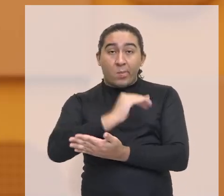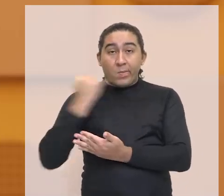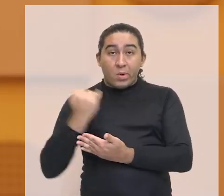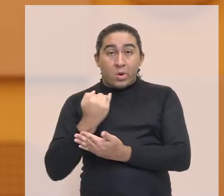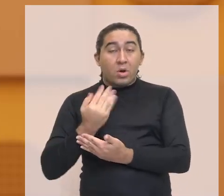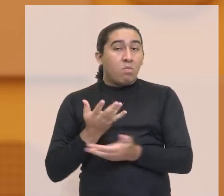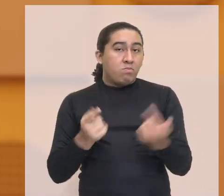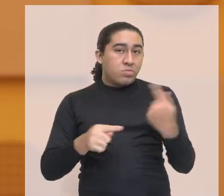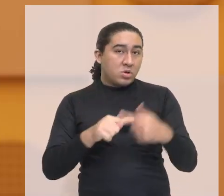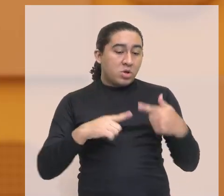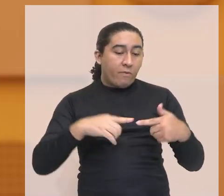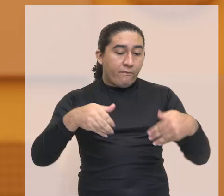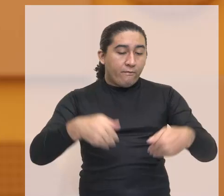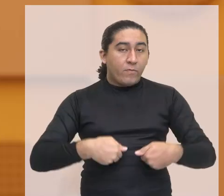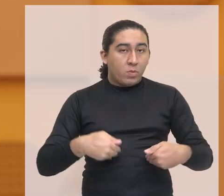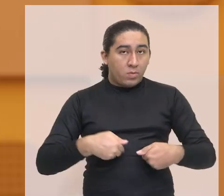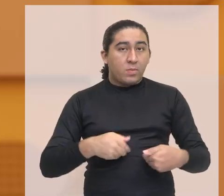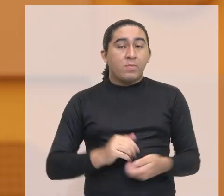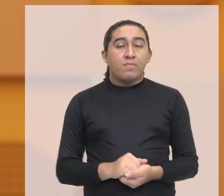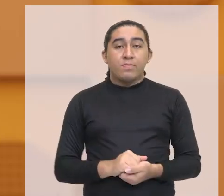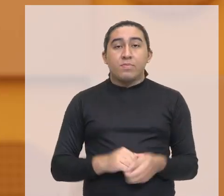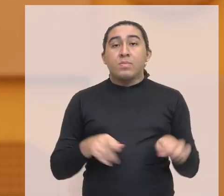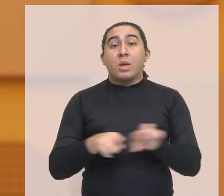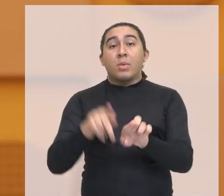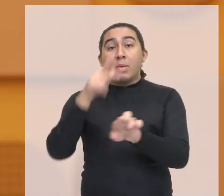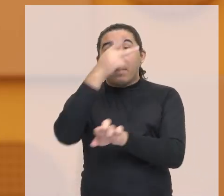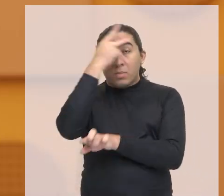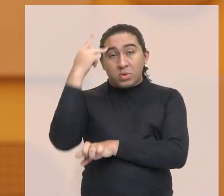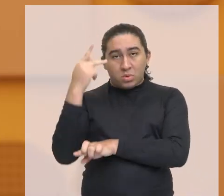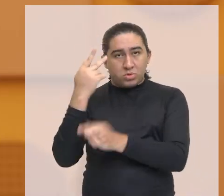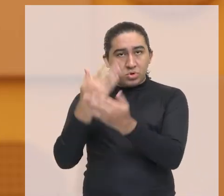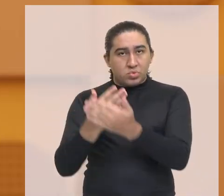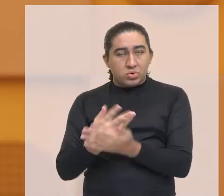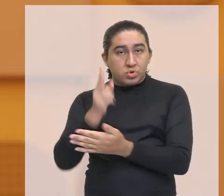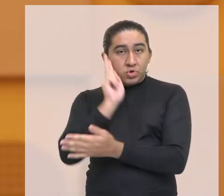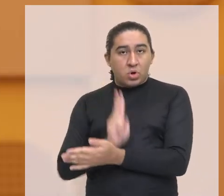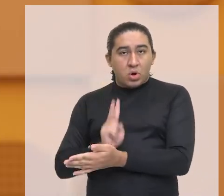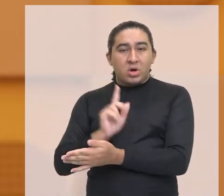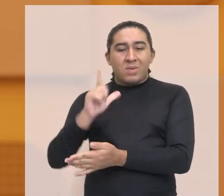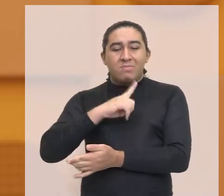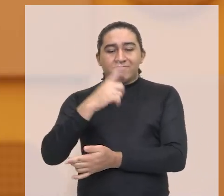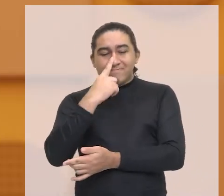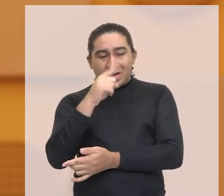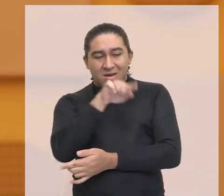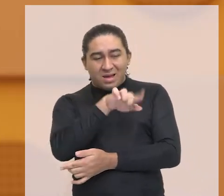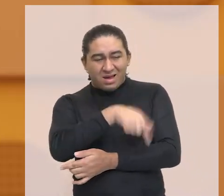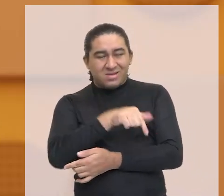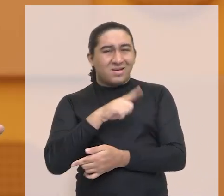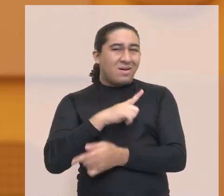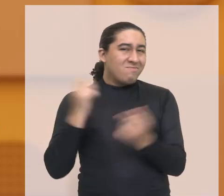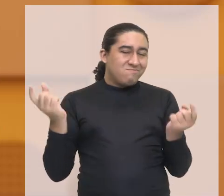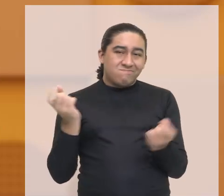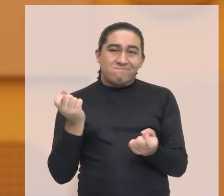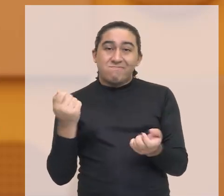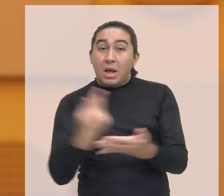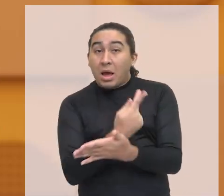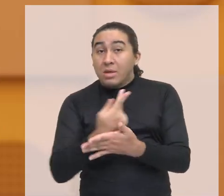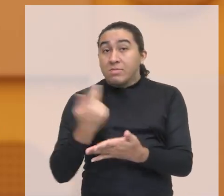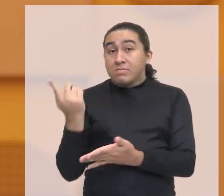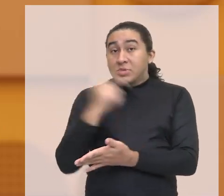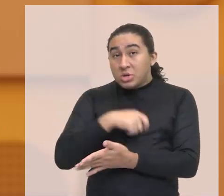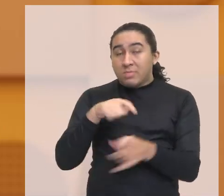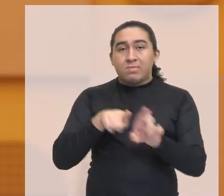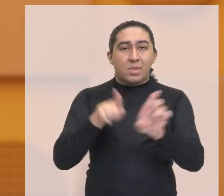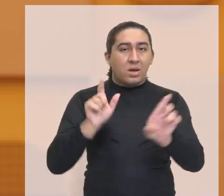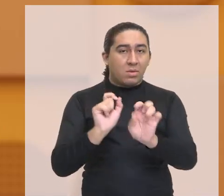também ligados ali à historiografia marxista desmentem esses dados, mas o fato é